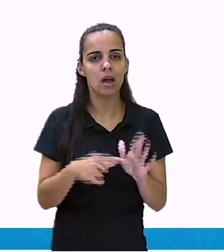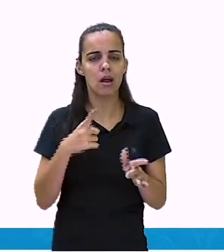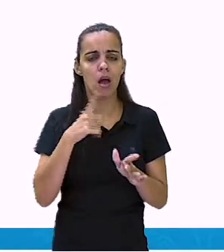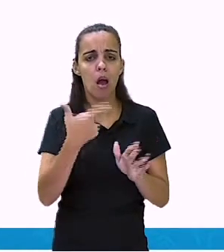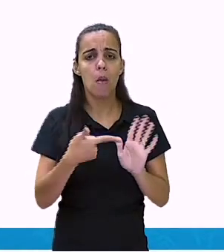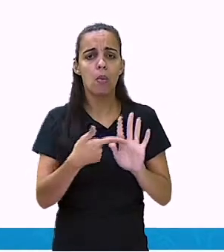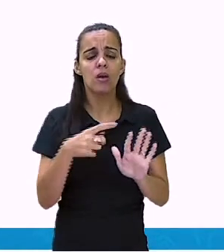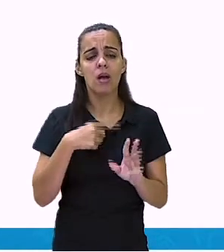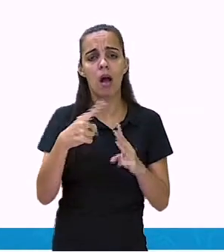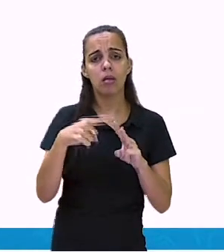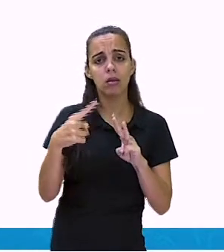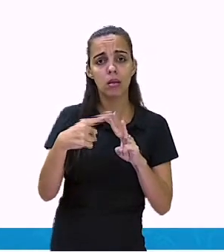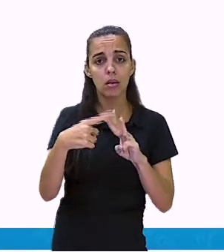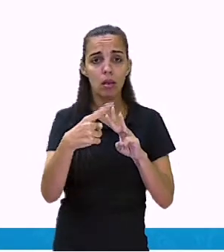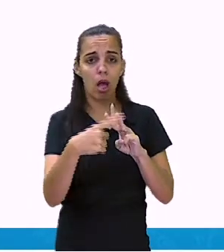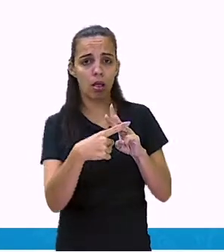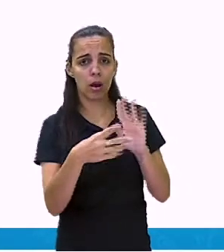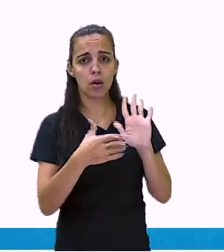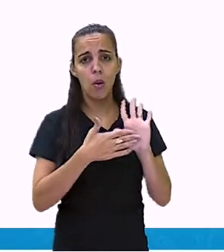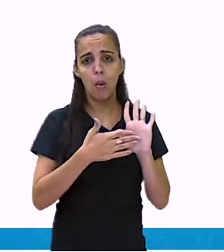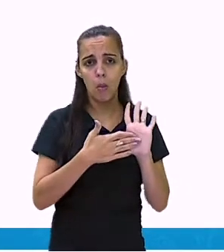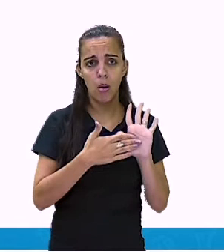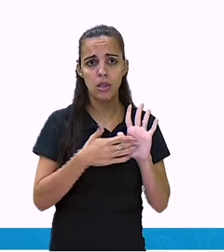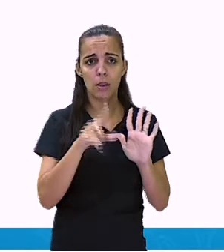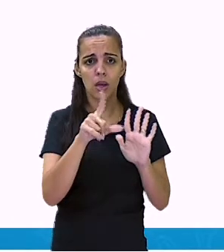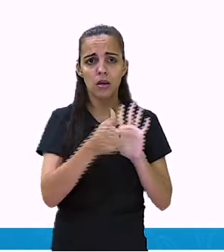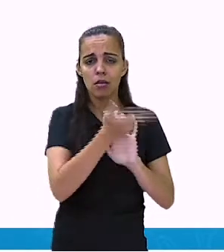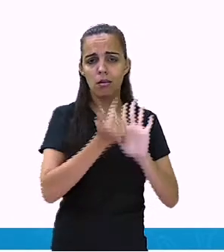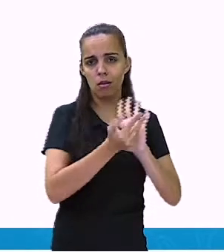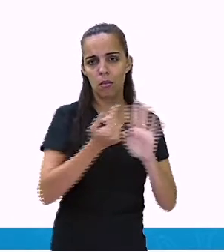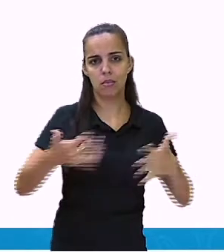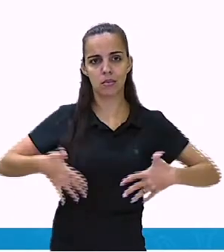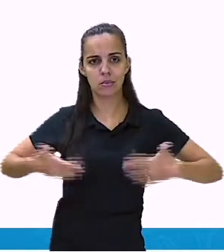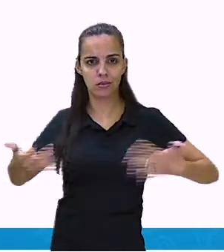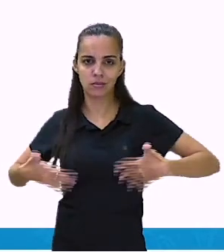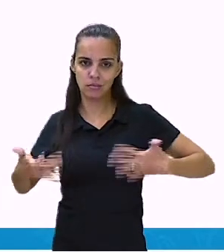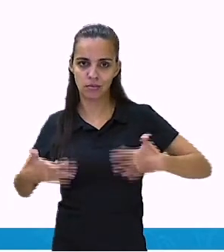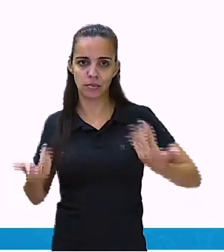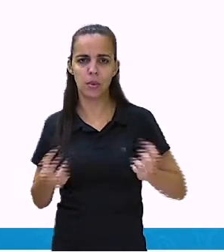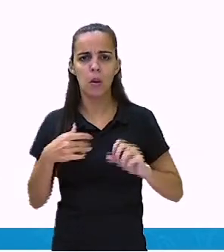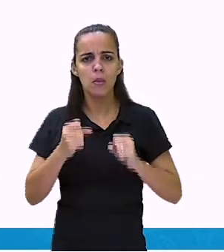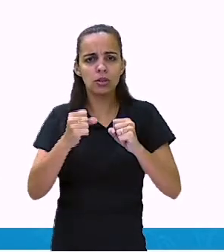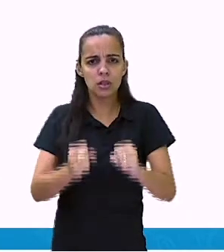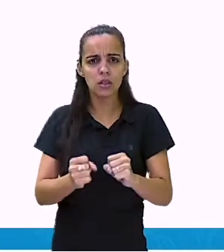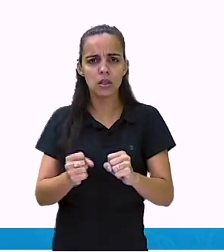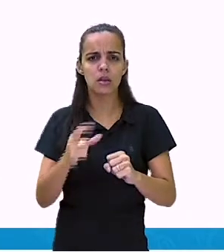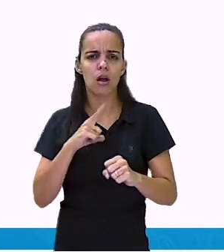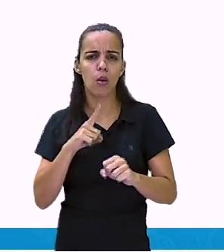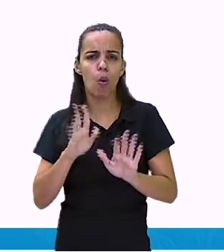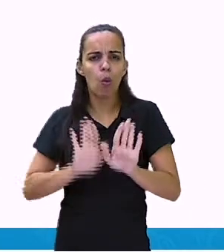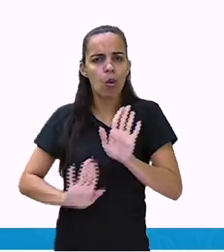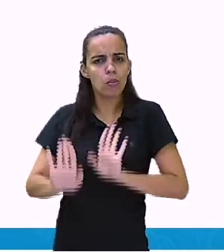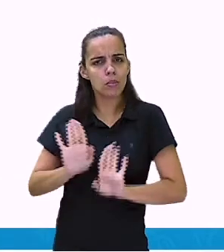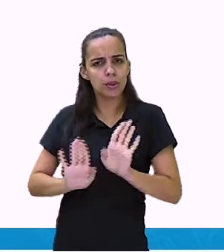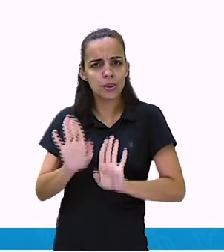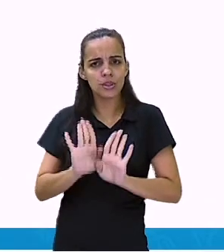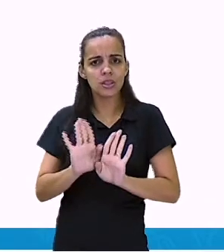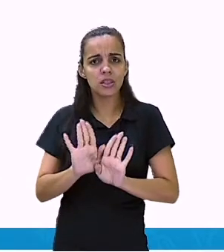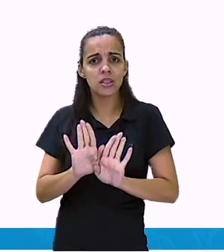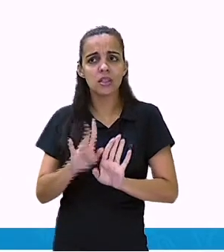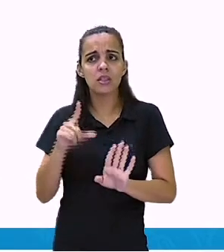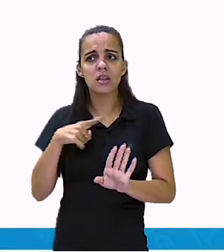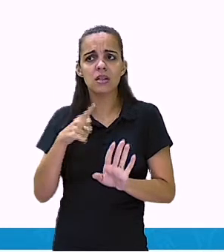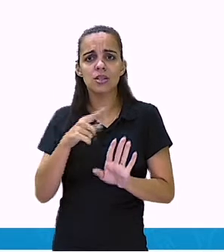a ter 3 atrações compostas por desenhos animados, poderia ter o cuidado